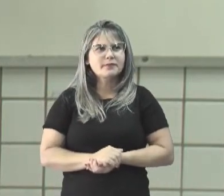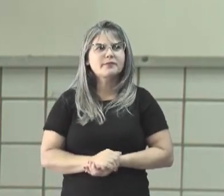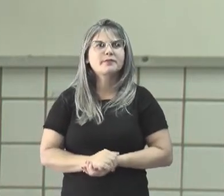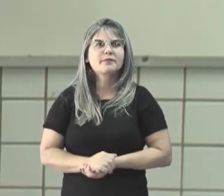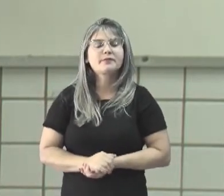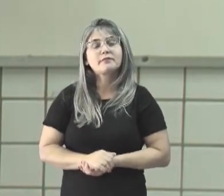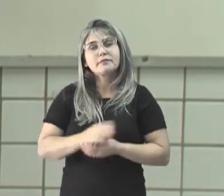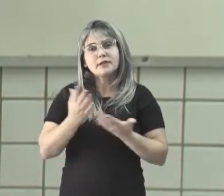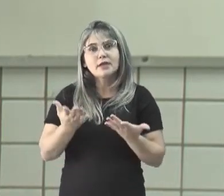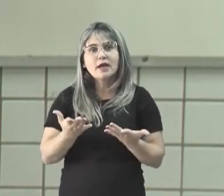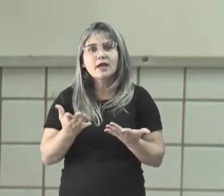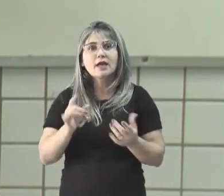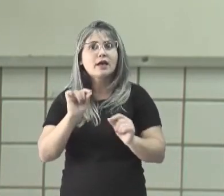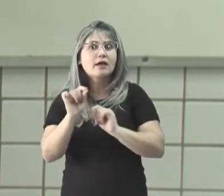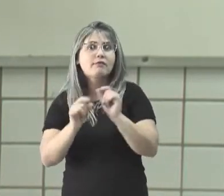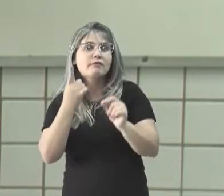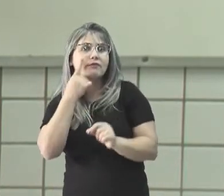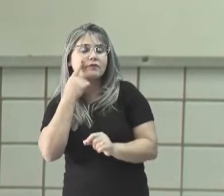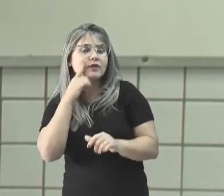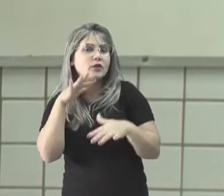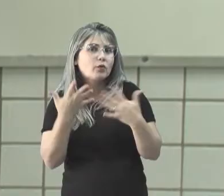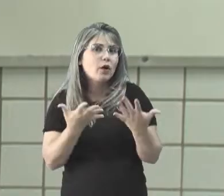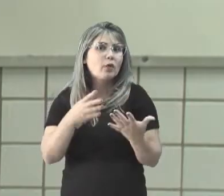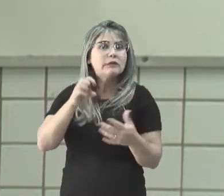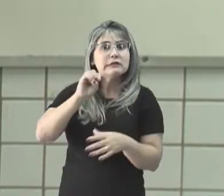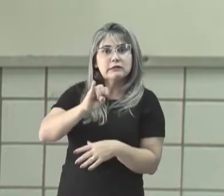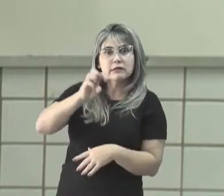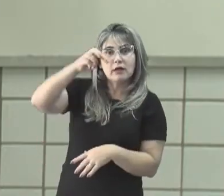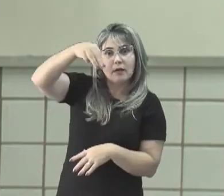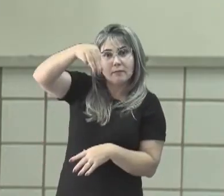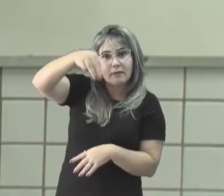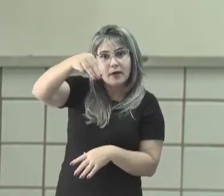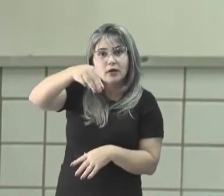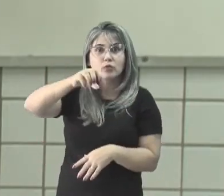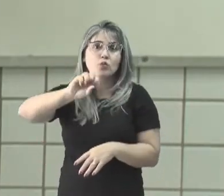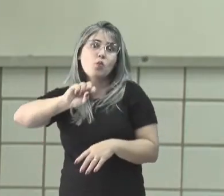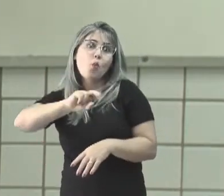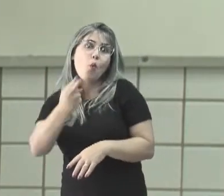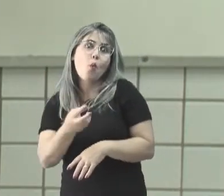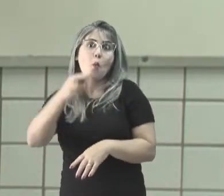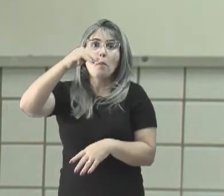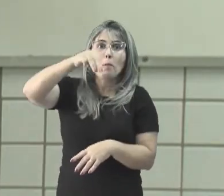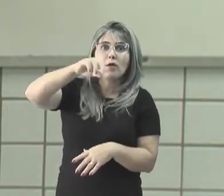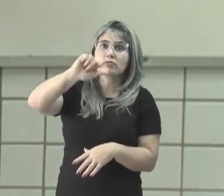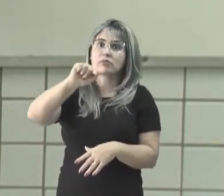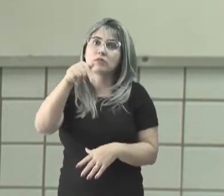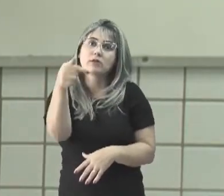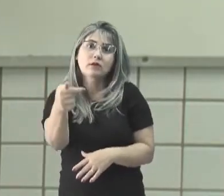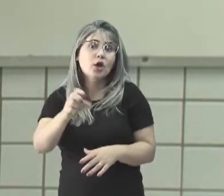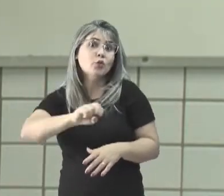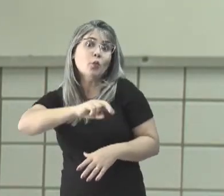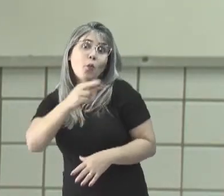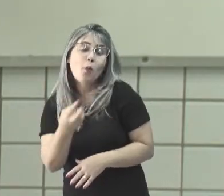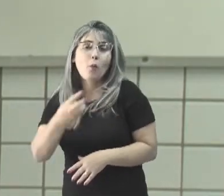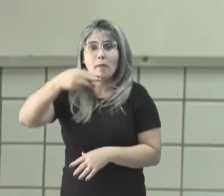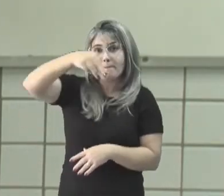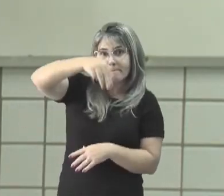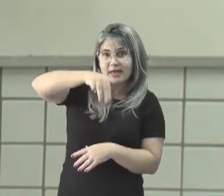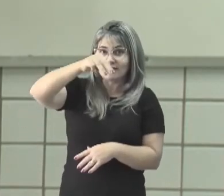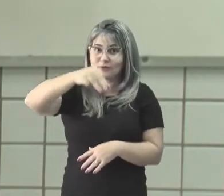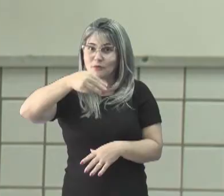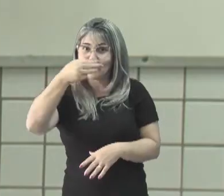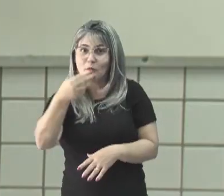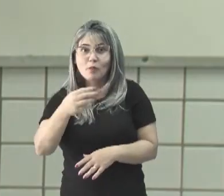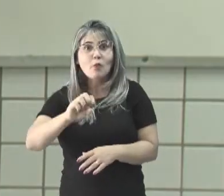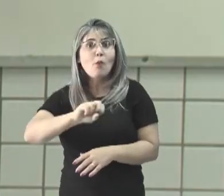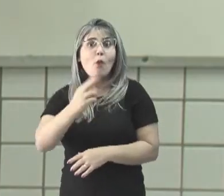metro quadrado, metro cúbico, litro ou grama. Beleza? Então, essa aqui é a tabela que, de acordo com a questão, você